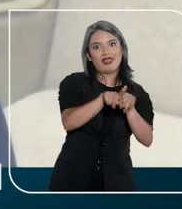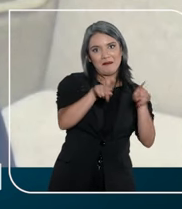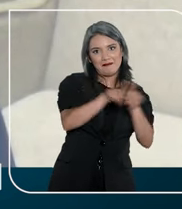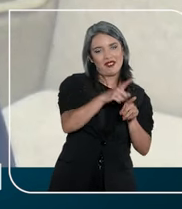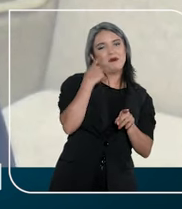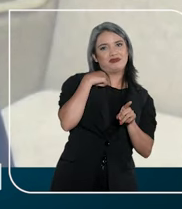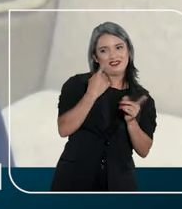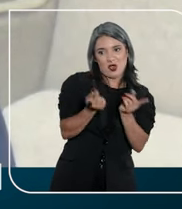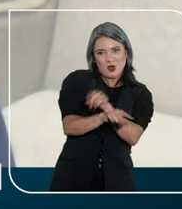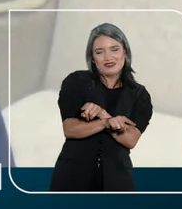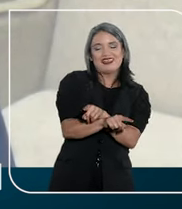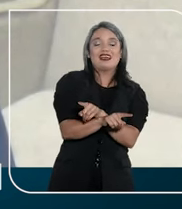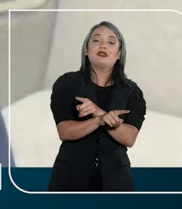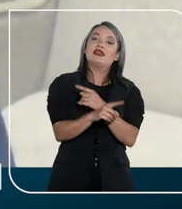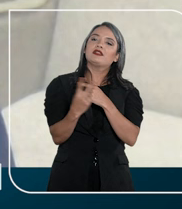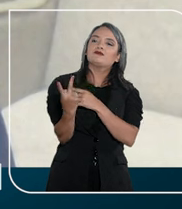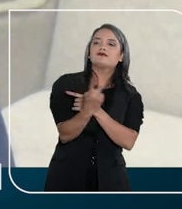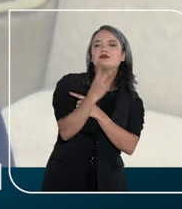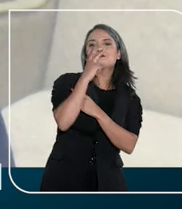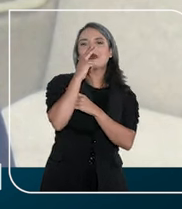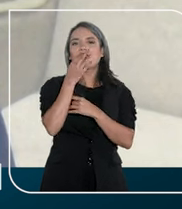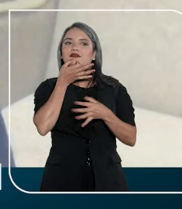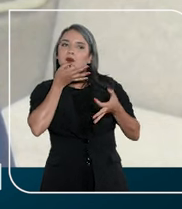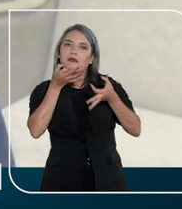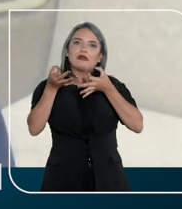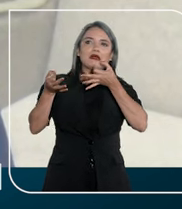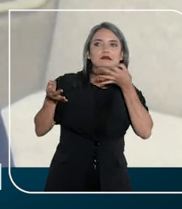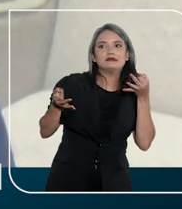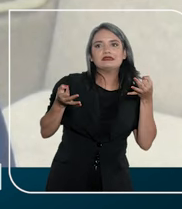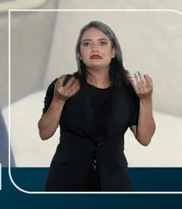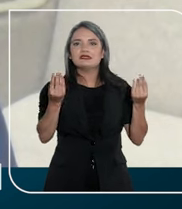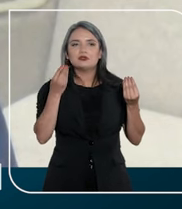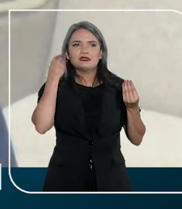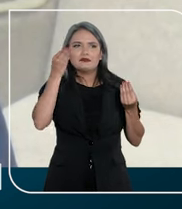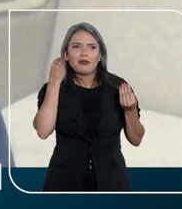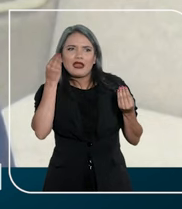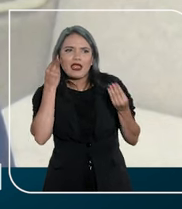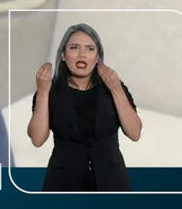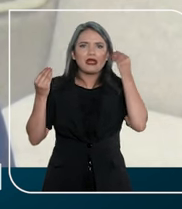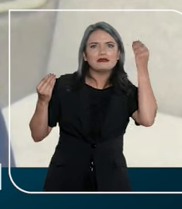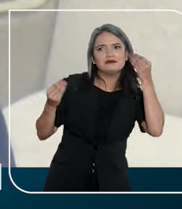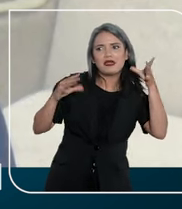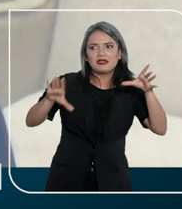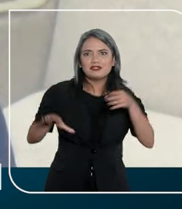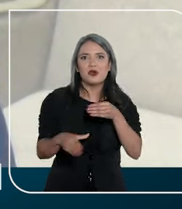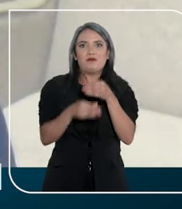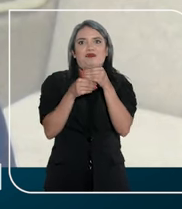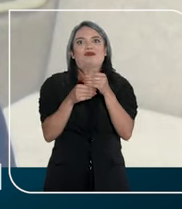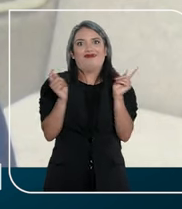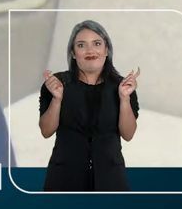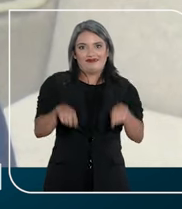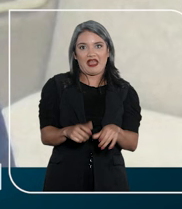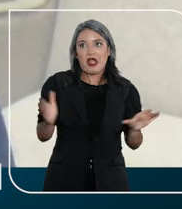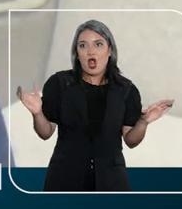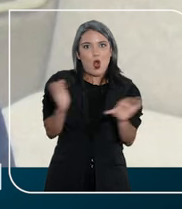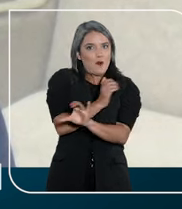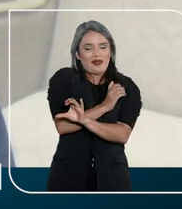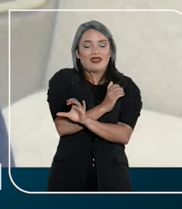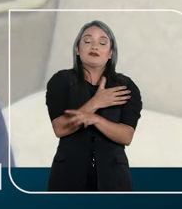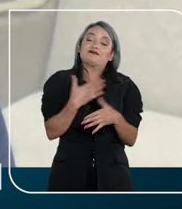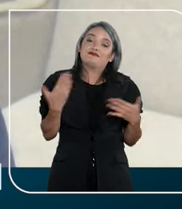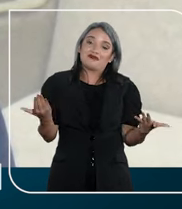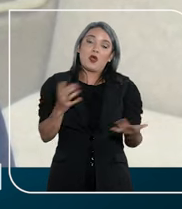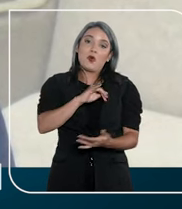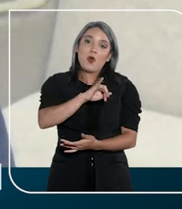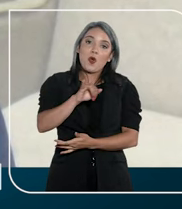assim, complementando um ao outro, cada um na sua experiência de vida profissional. E acho que a gente deu a